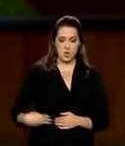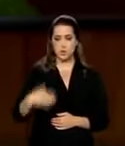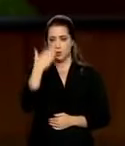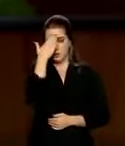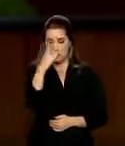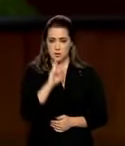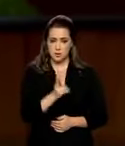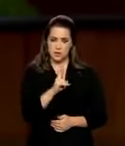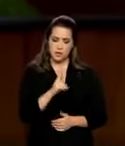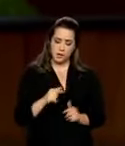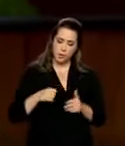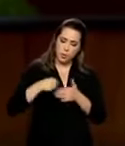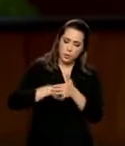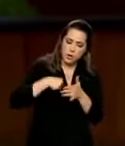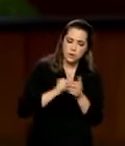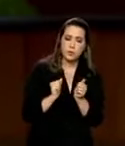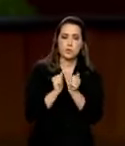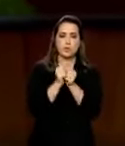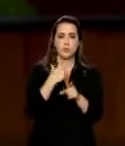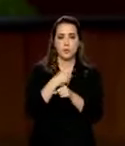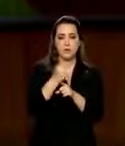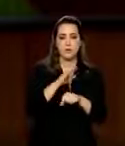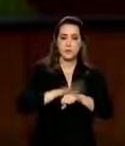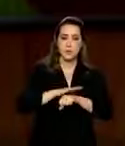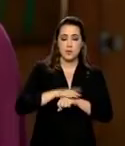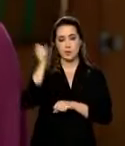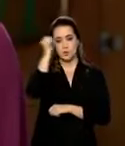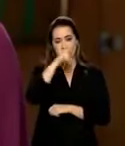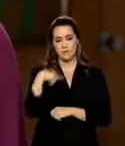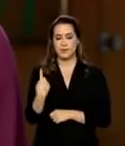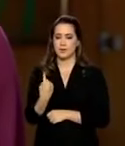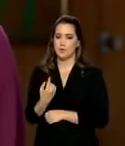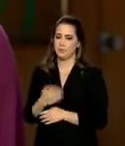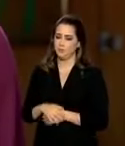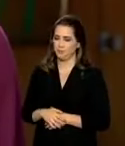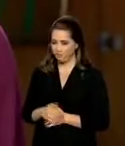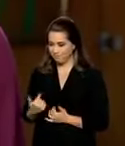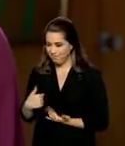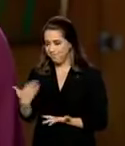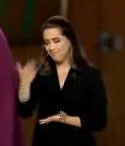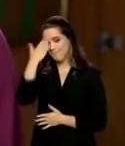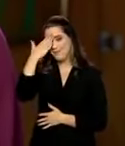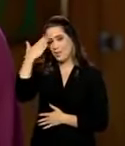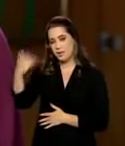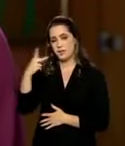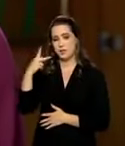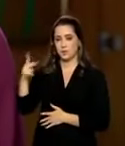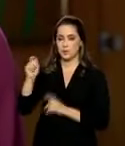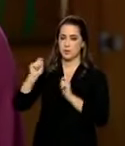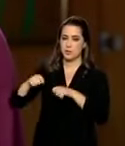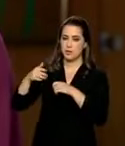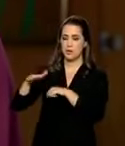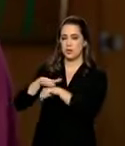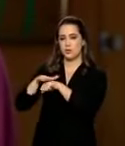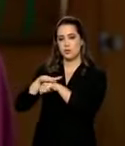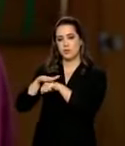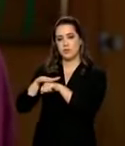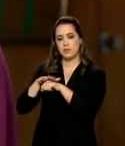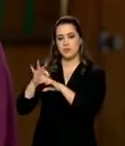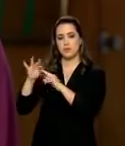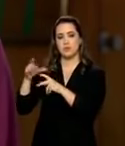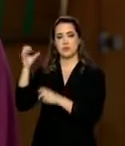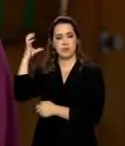vencer esse momento difícil para todos nós. Presidente, eu queria agradecer muito a sua disponibilidade de conversar aqui com a gente, com todas as emissoras